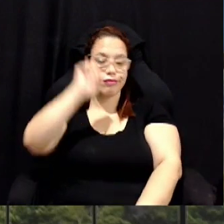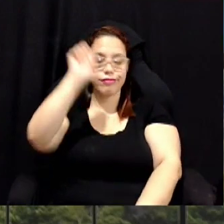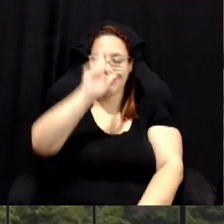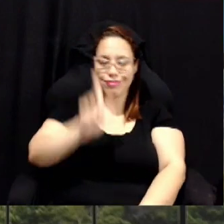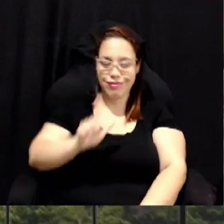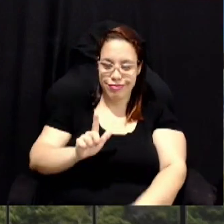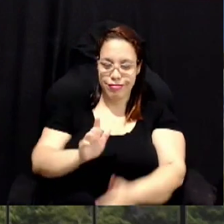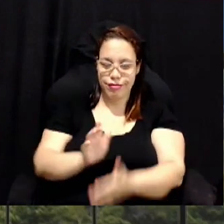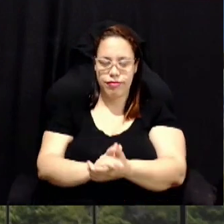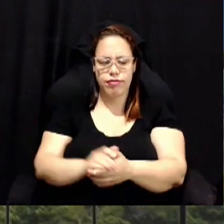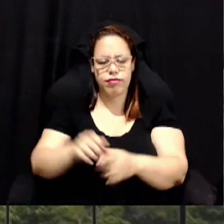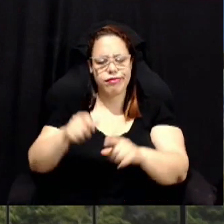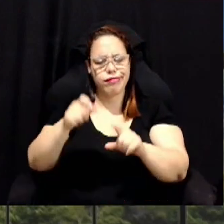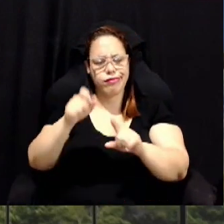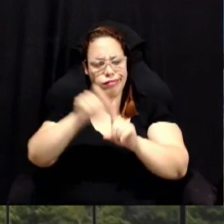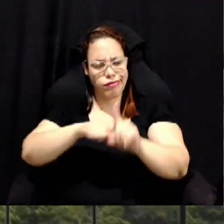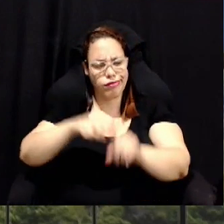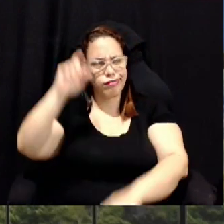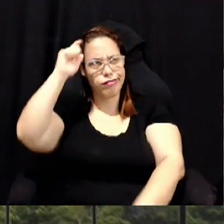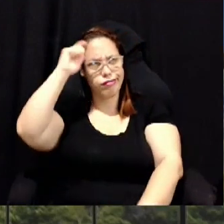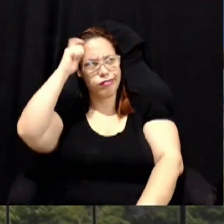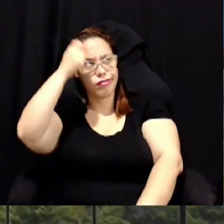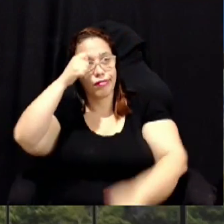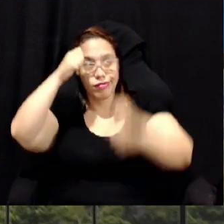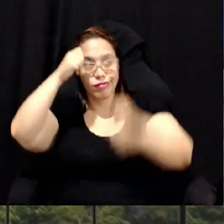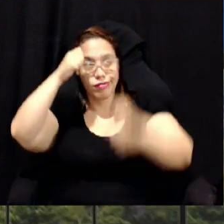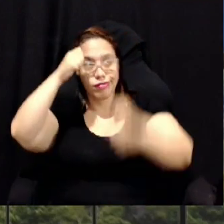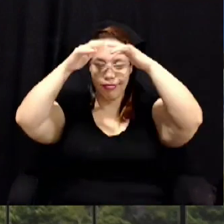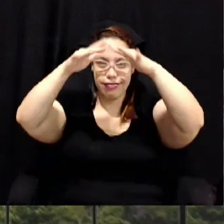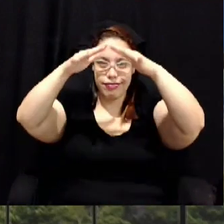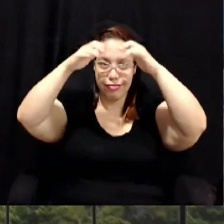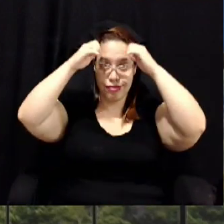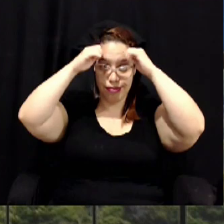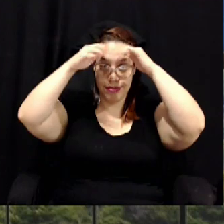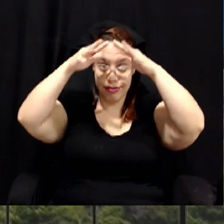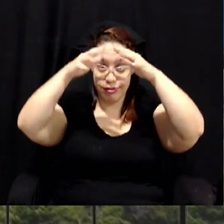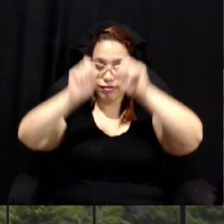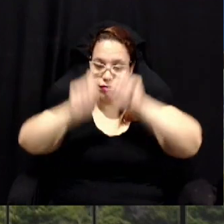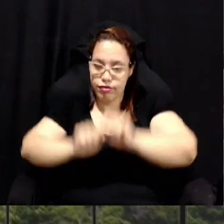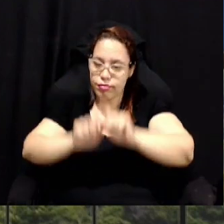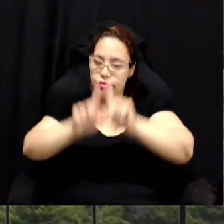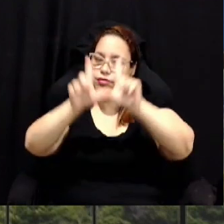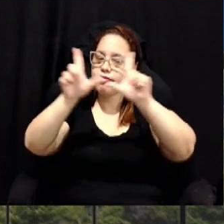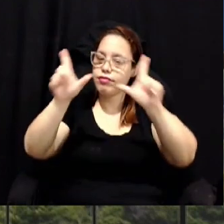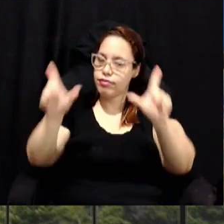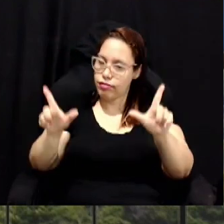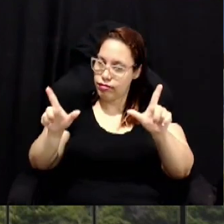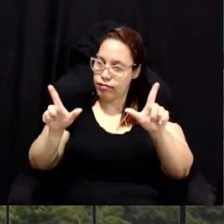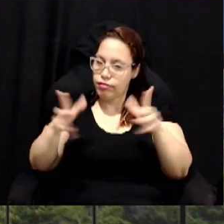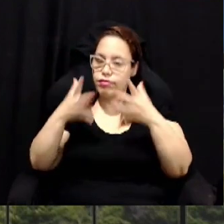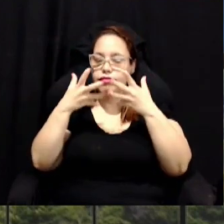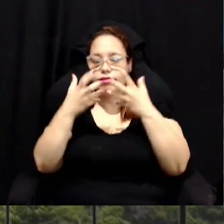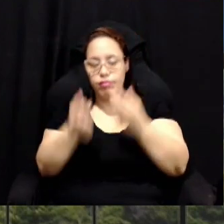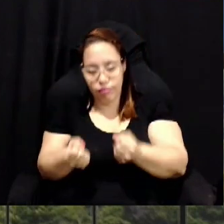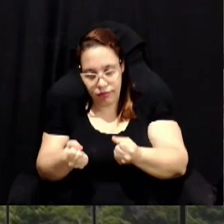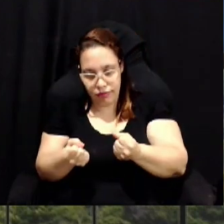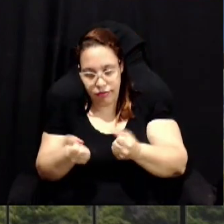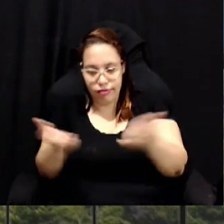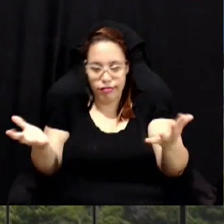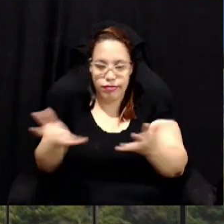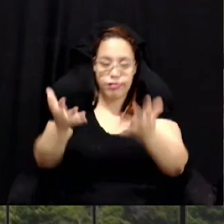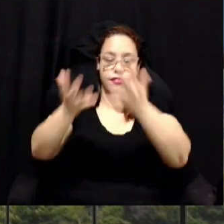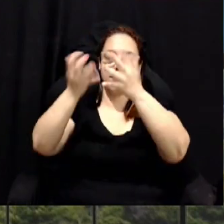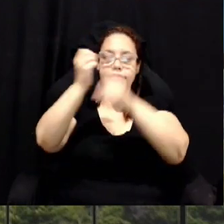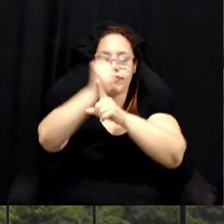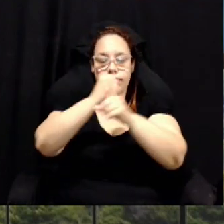de conscientização sobre o autismo para dar visibilidade, aceitação, promoção de uma sociedade